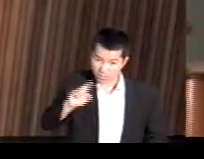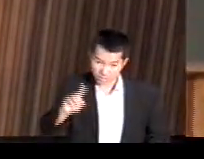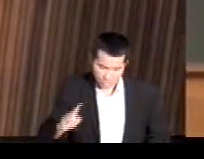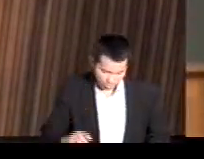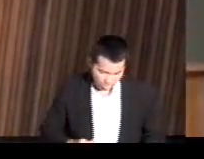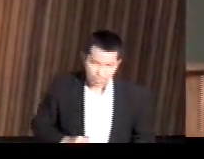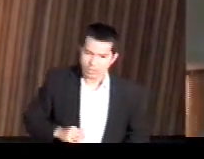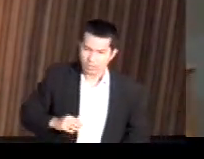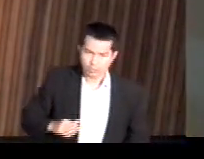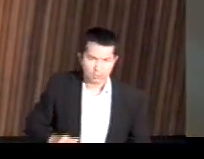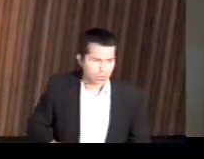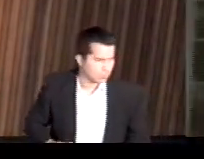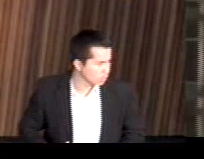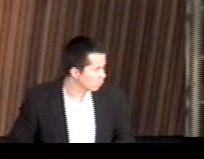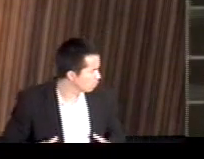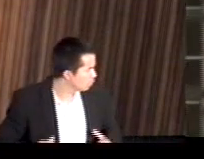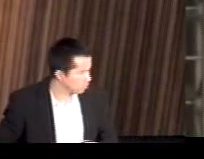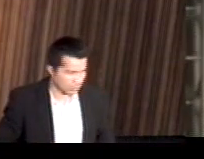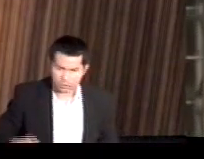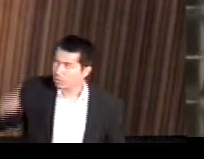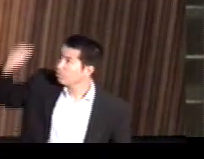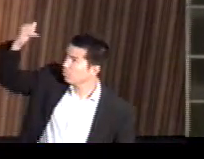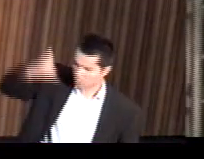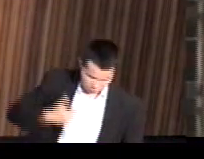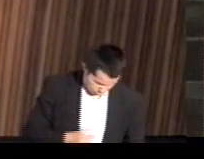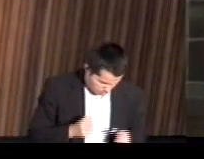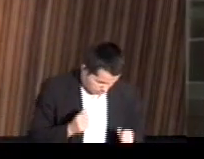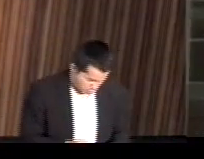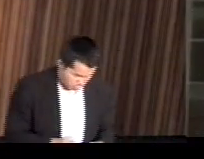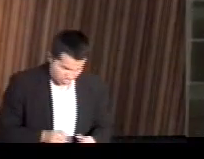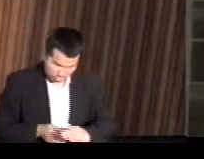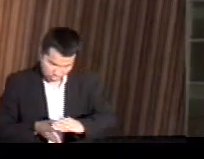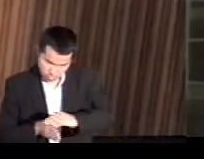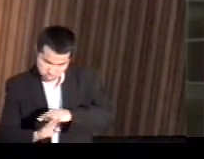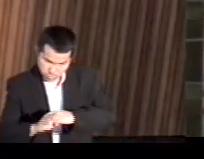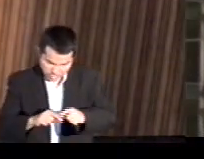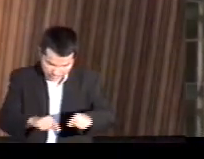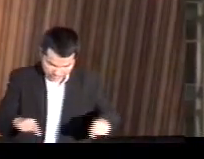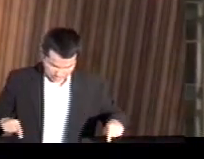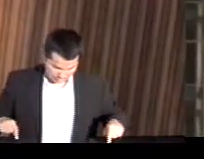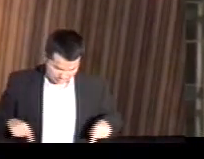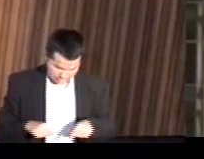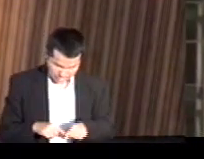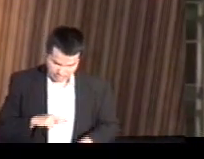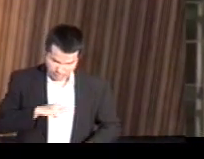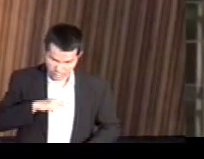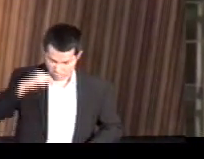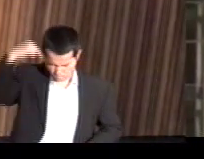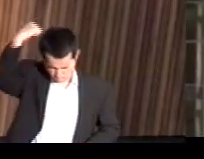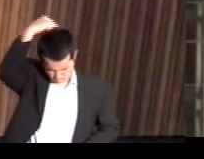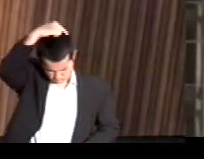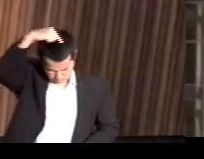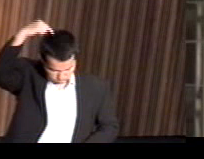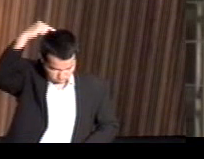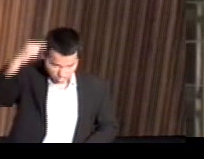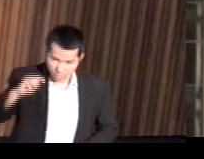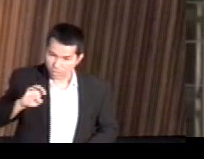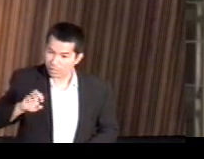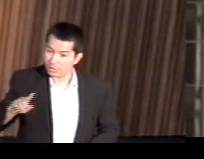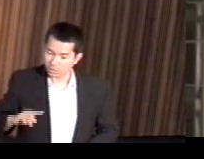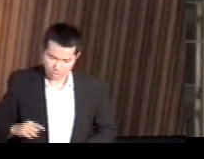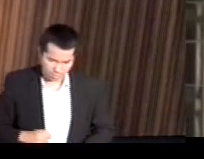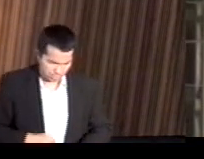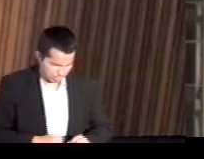Santíssimo Lugar, lugar só que o sumo sacerdote podia entrar. E aí na visão Ezequiel abre